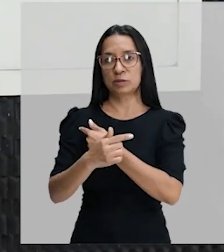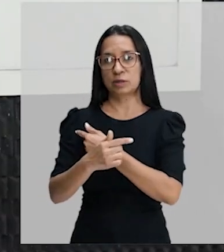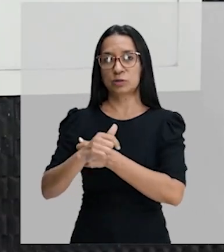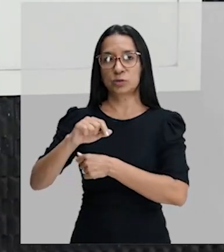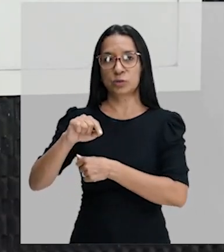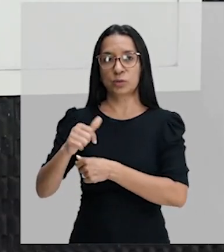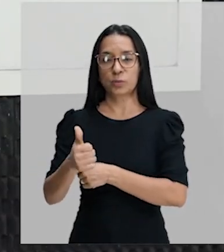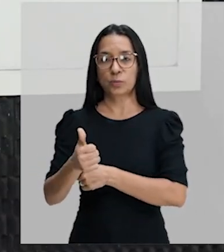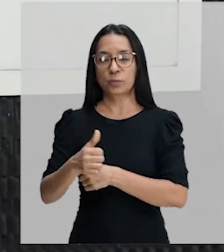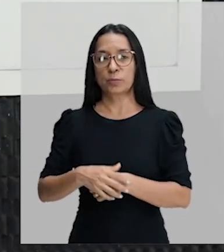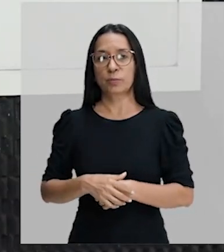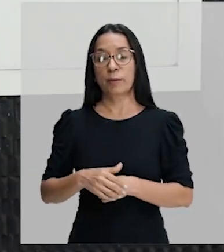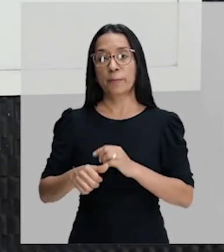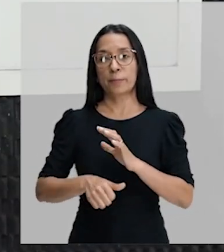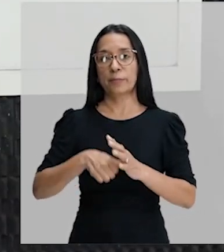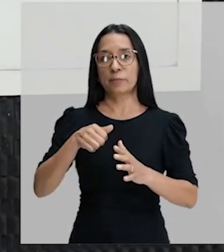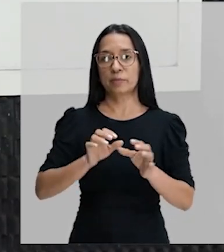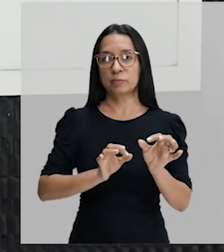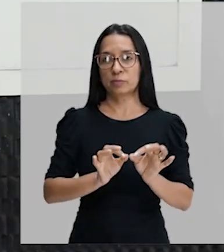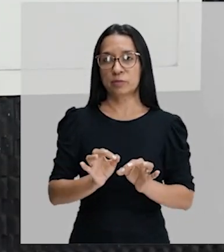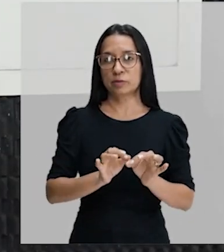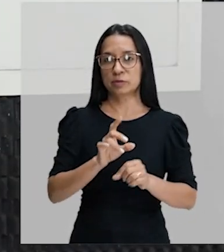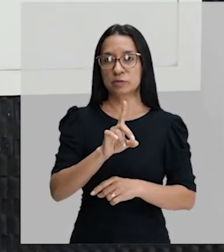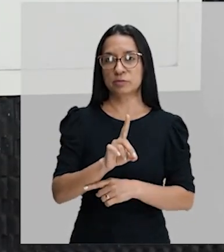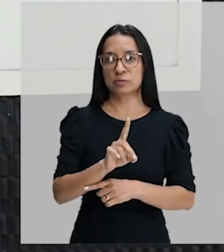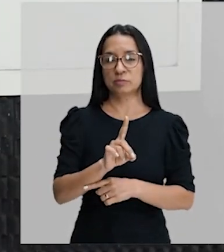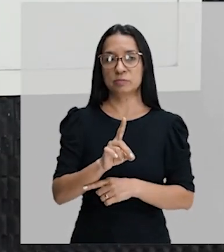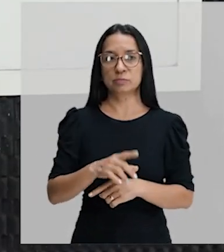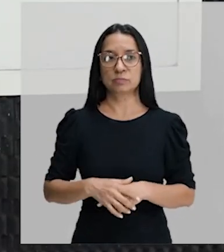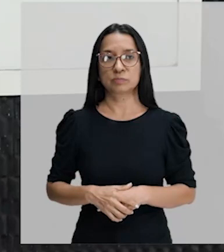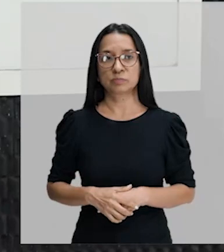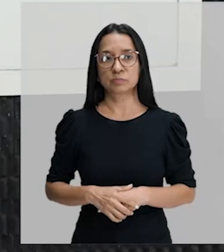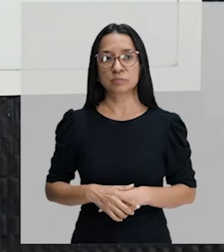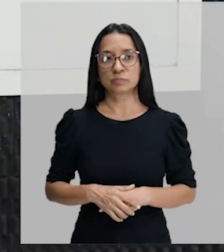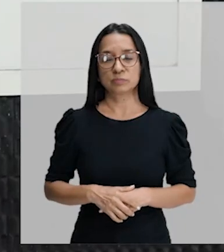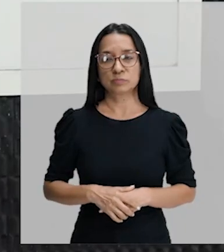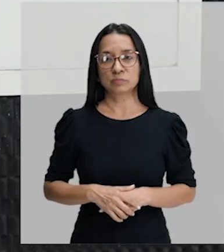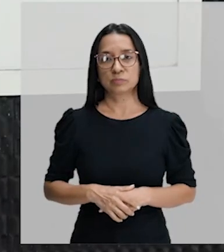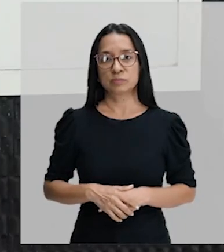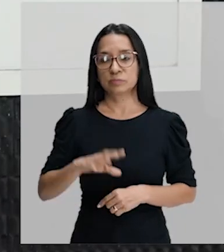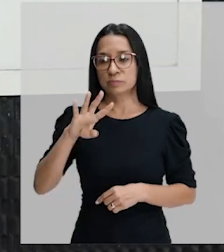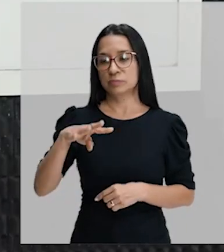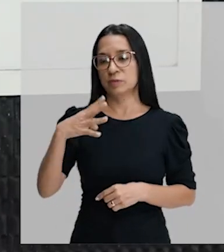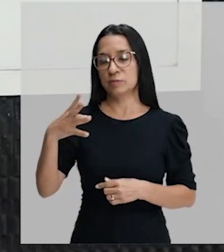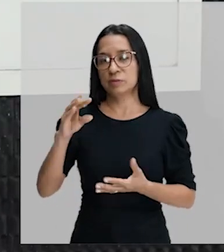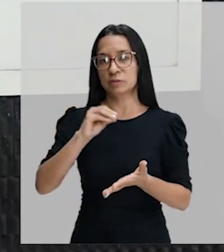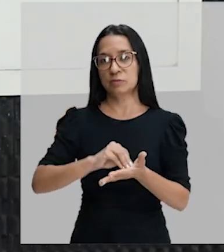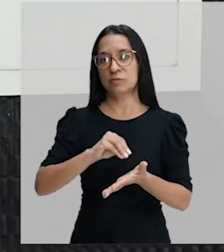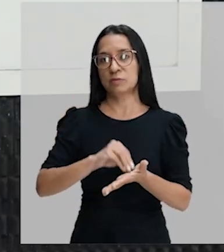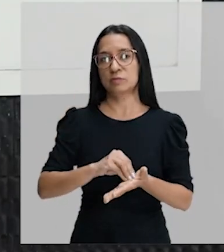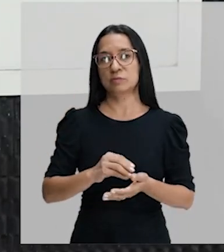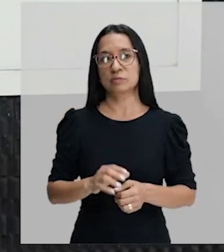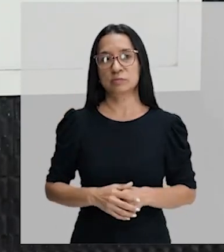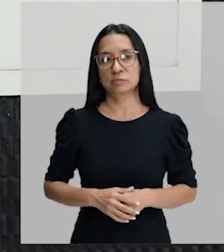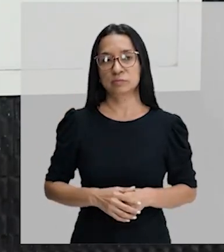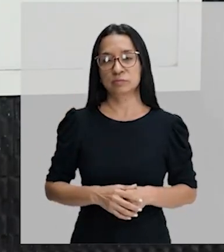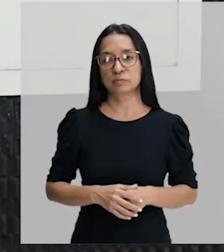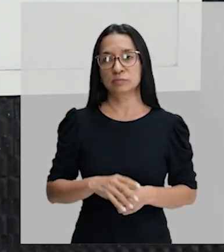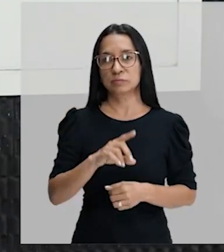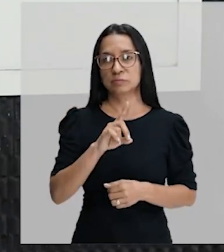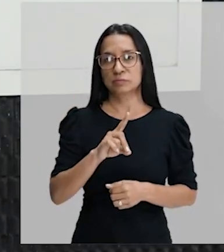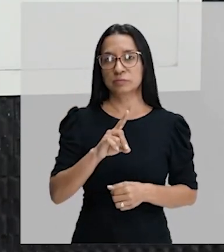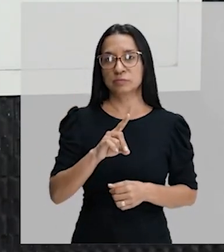primeiro procedimento, você montar o D, que é a matriz incompleta. Então, esse D,